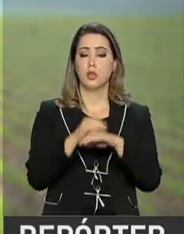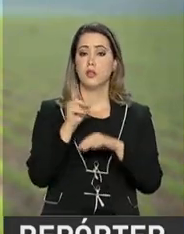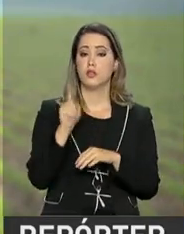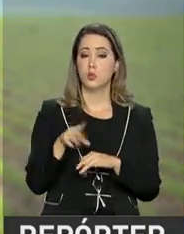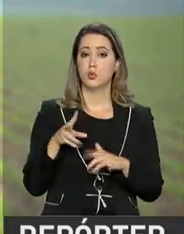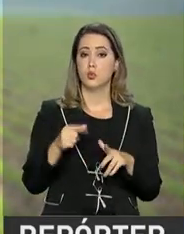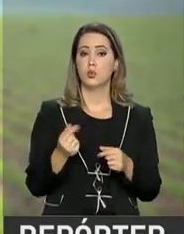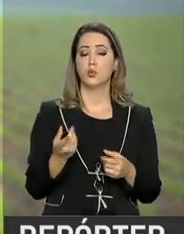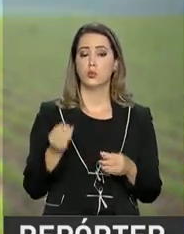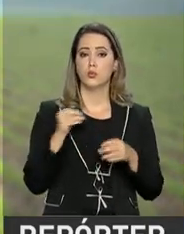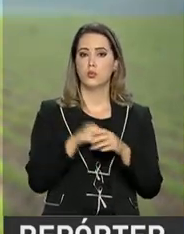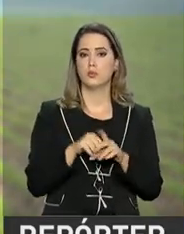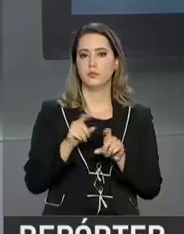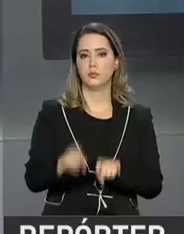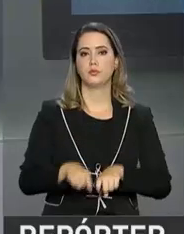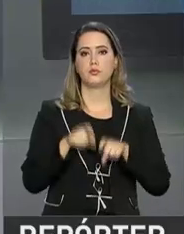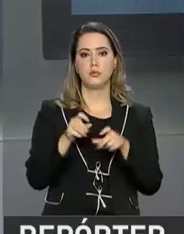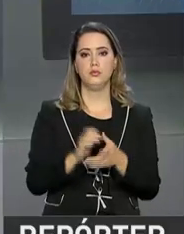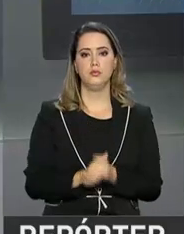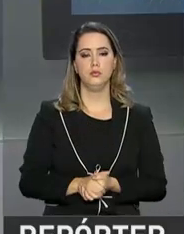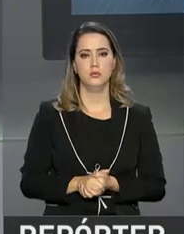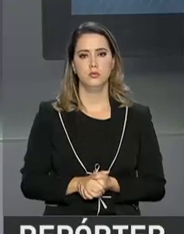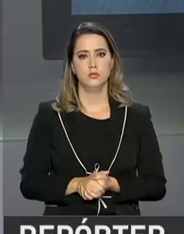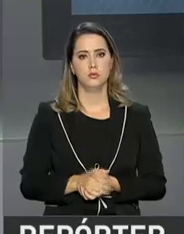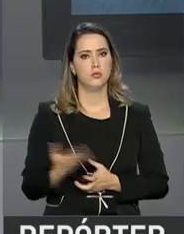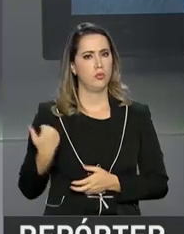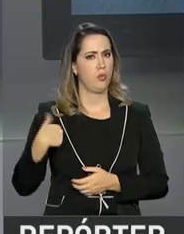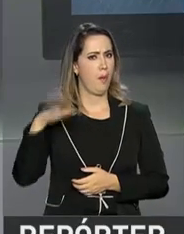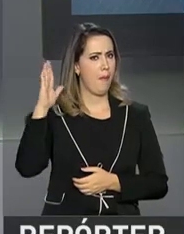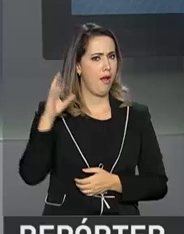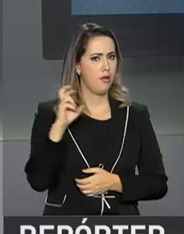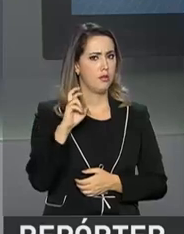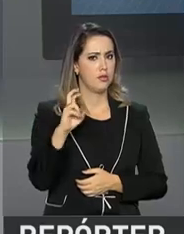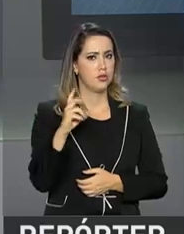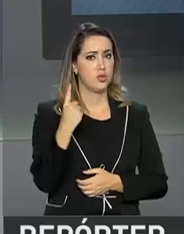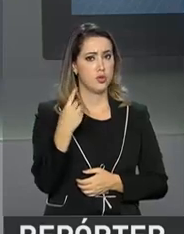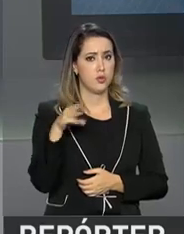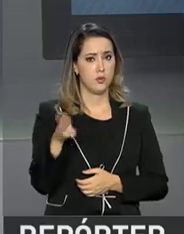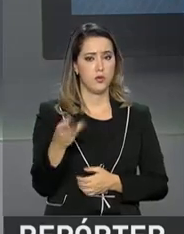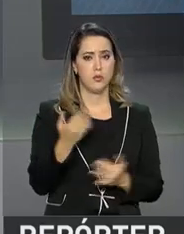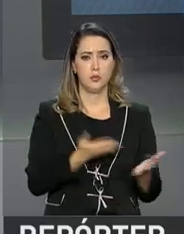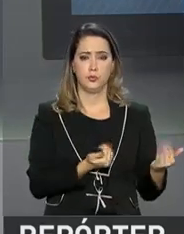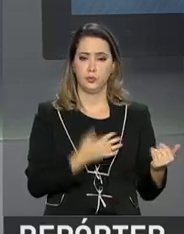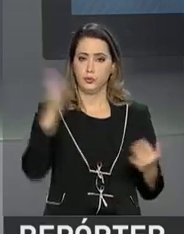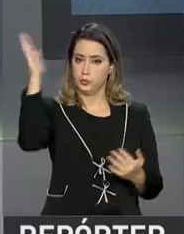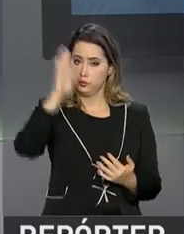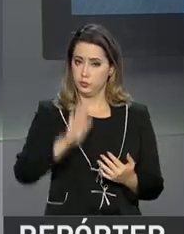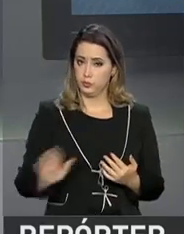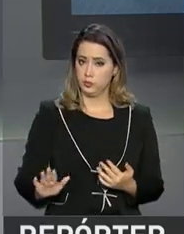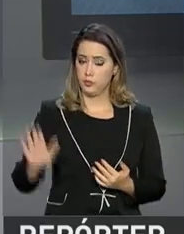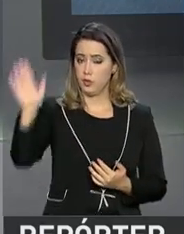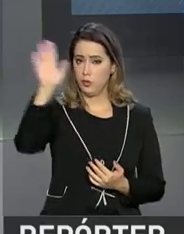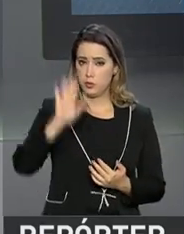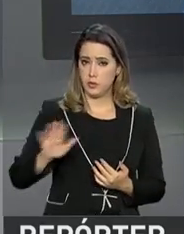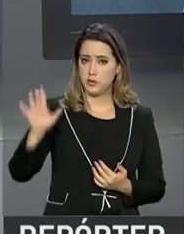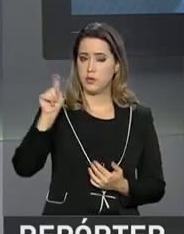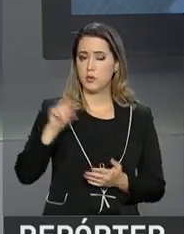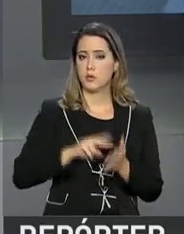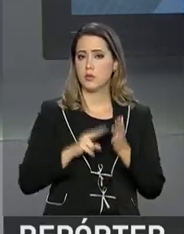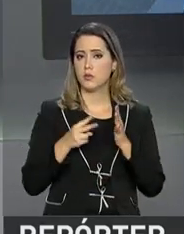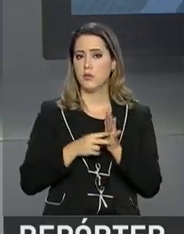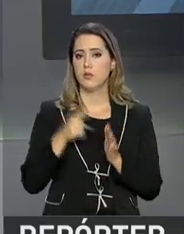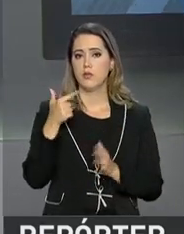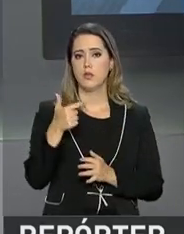sustentada no negócio são mais de 51 milhões de jovens no brasil isso significa que